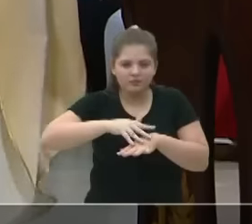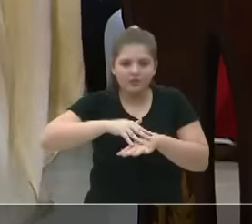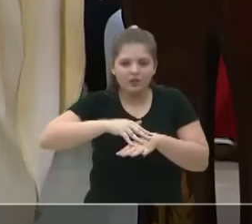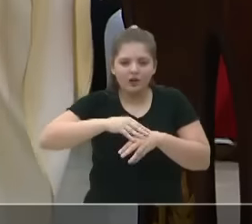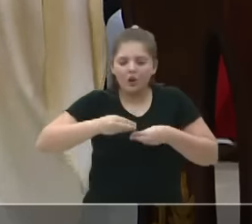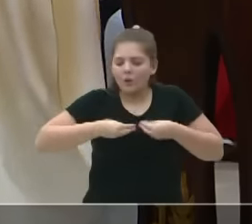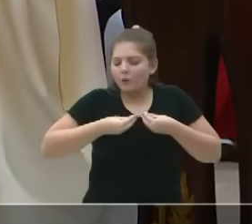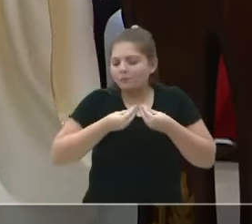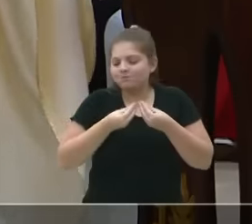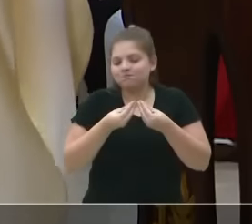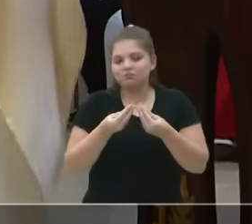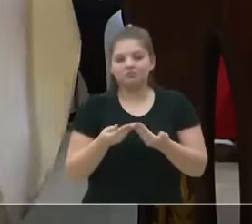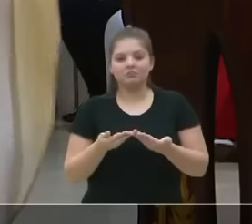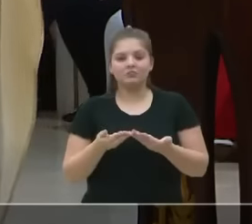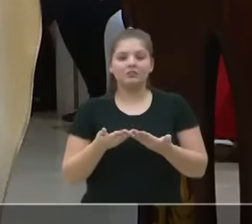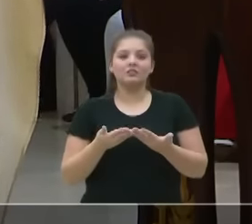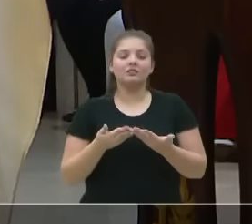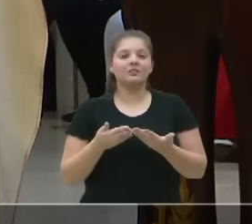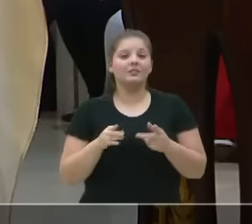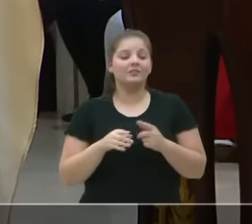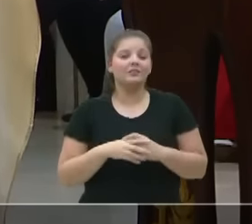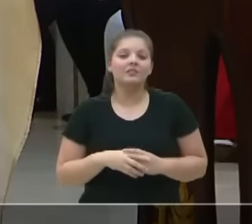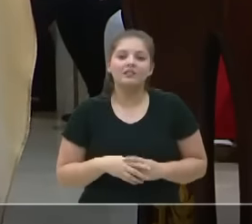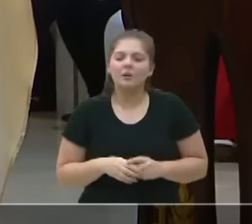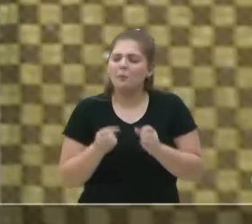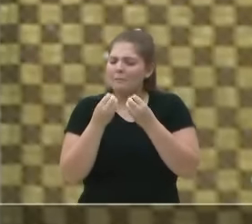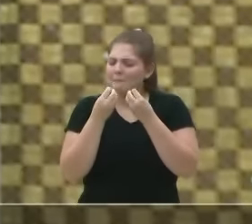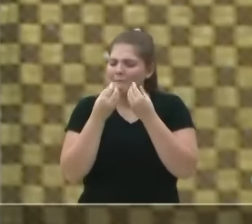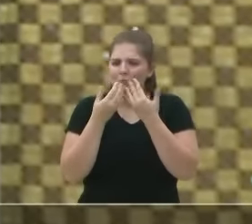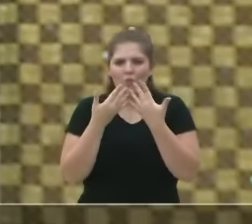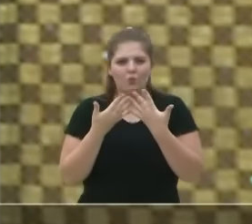como é reparador.